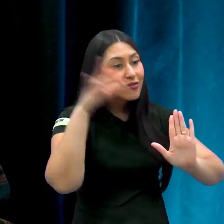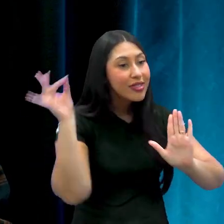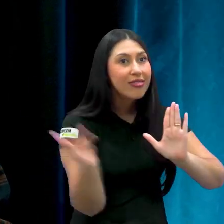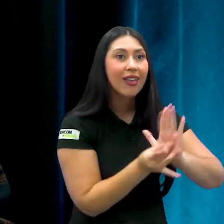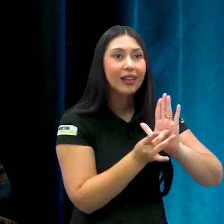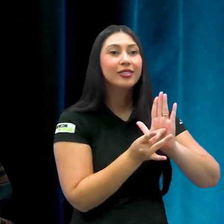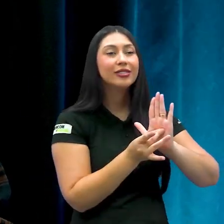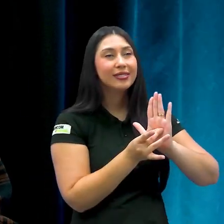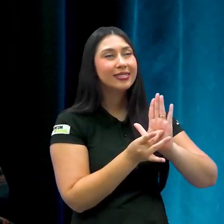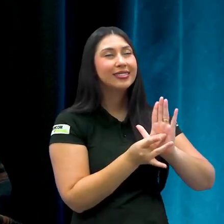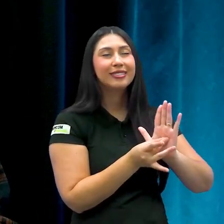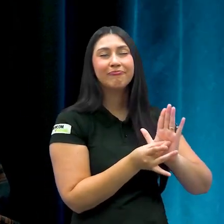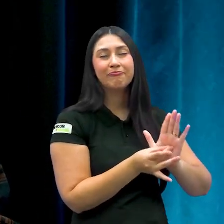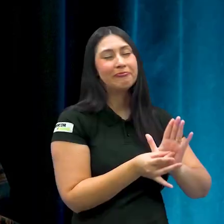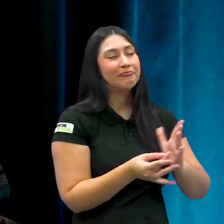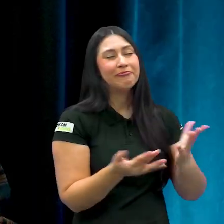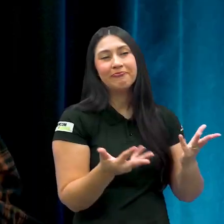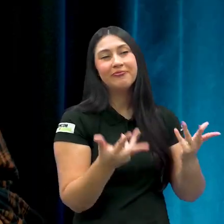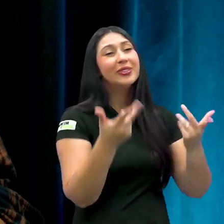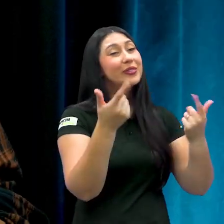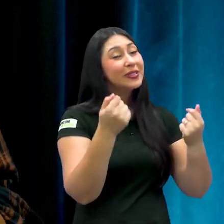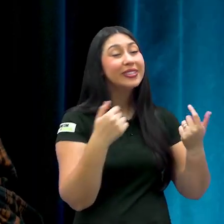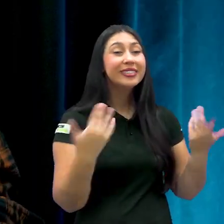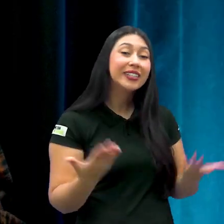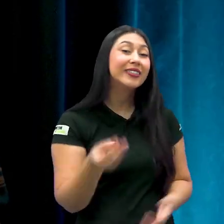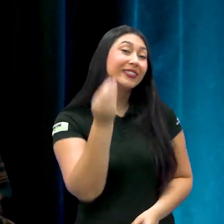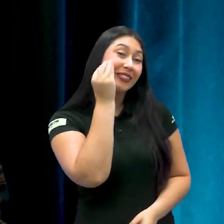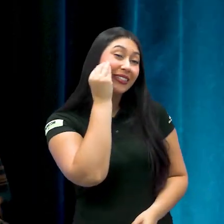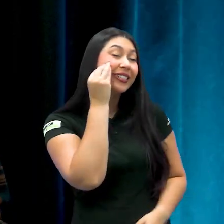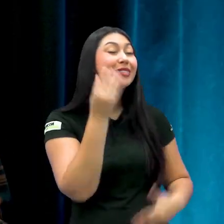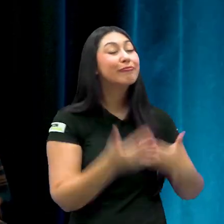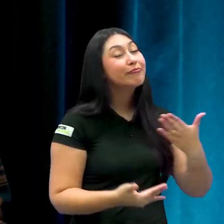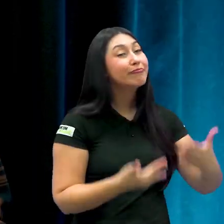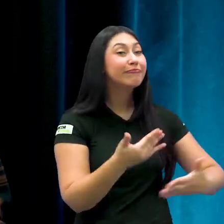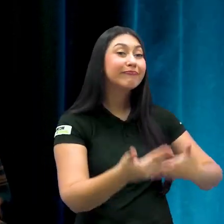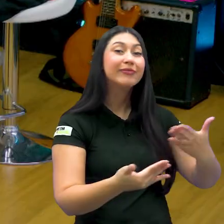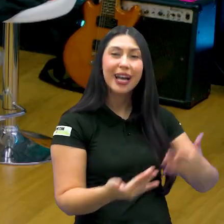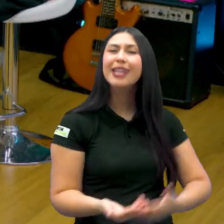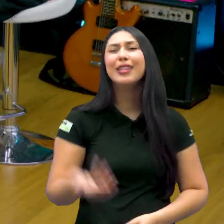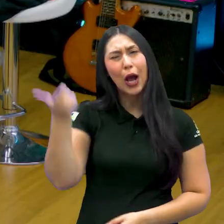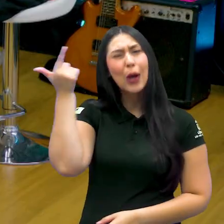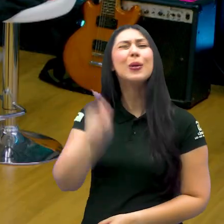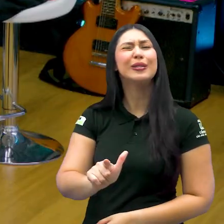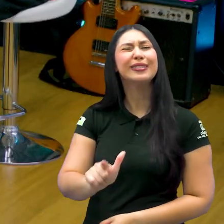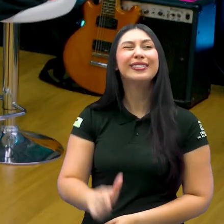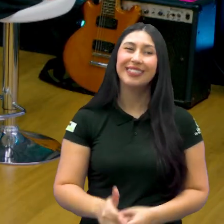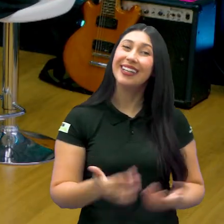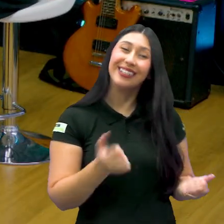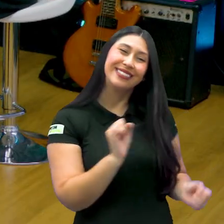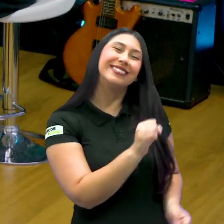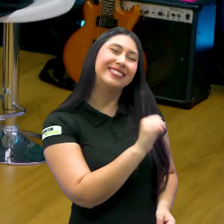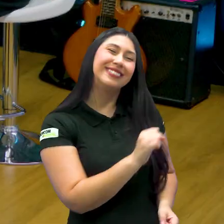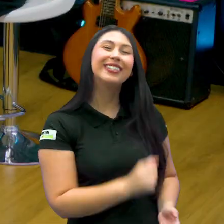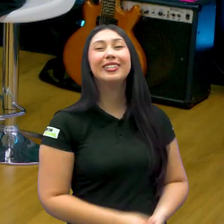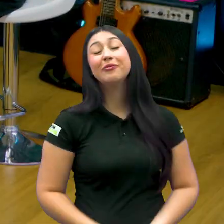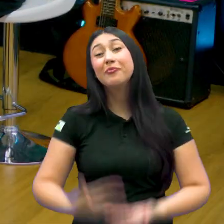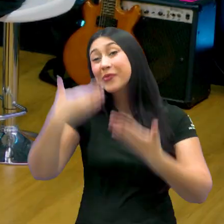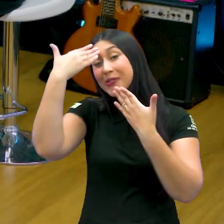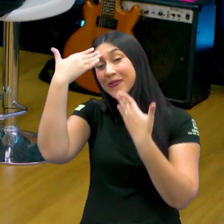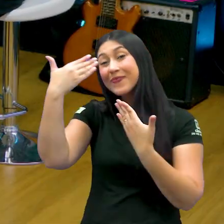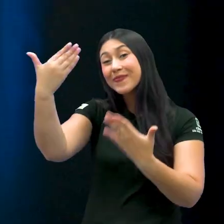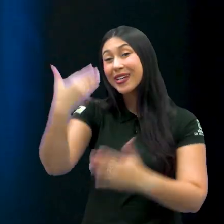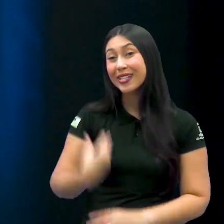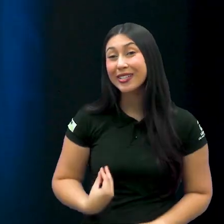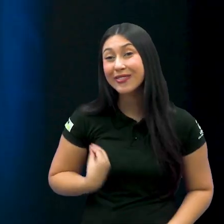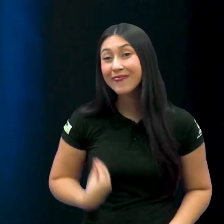isso não tem preço. Então, é o que eu estou tentando fazer, estou tentando... E tá dando certo. Tá, maravilha. Fábio, muito obrigado pela